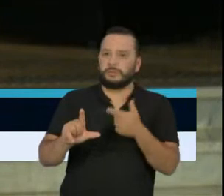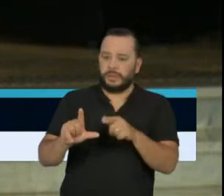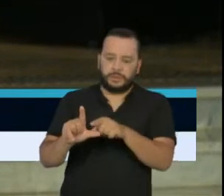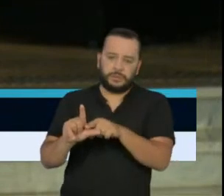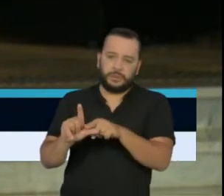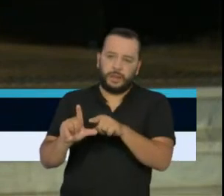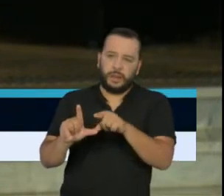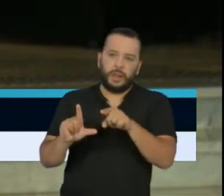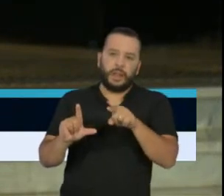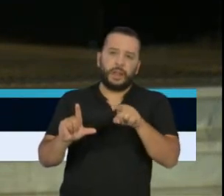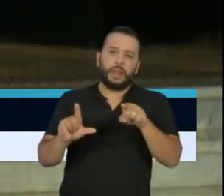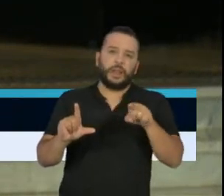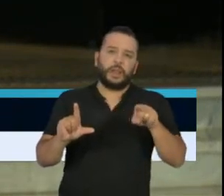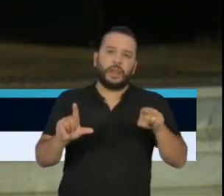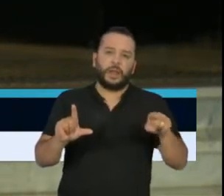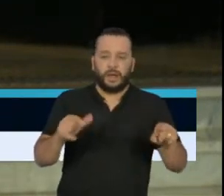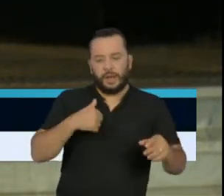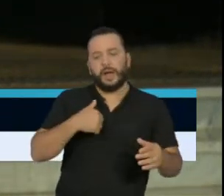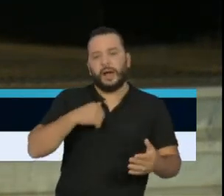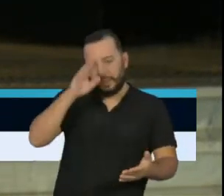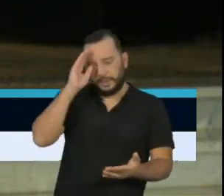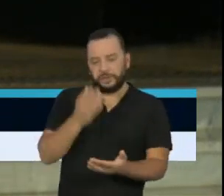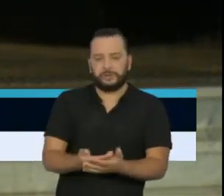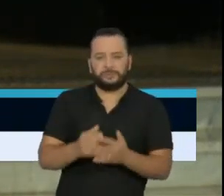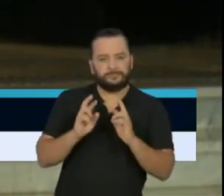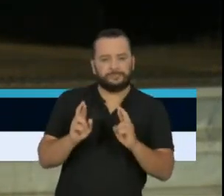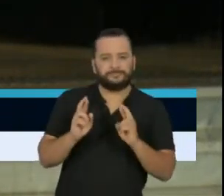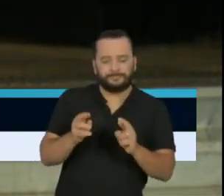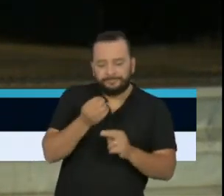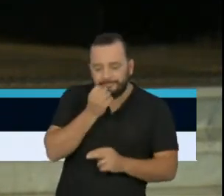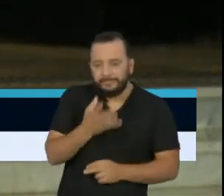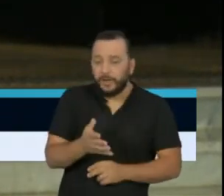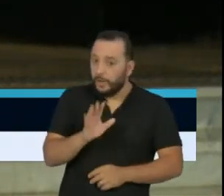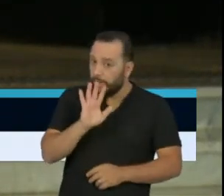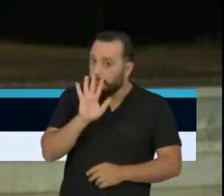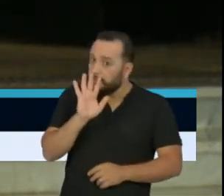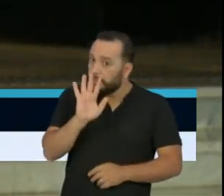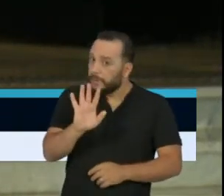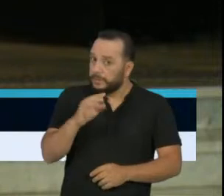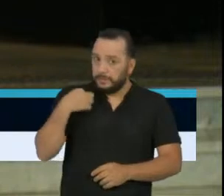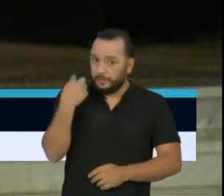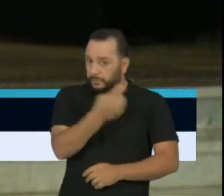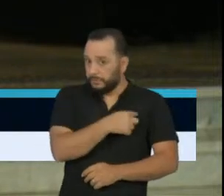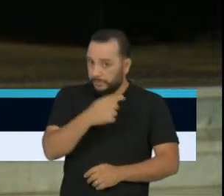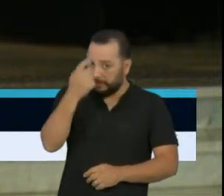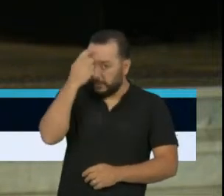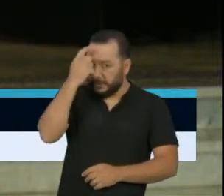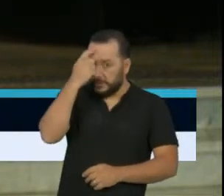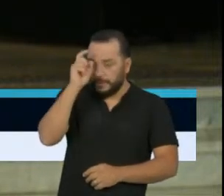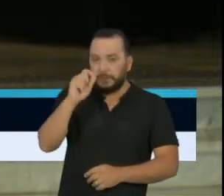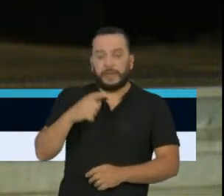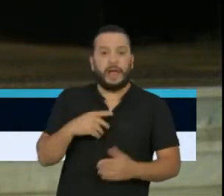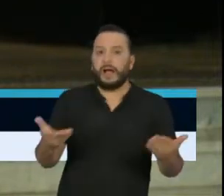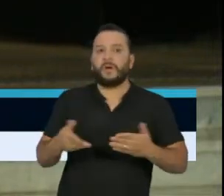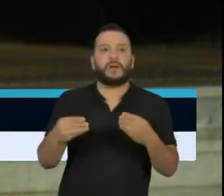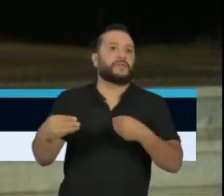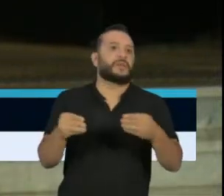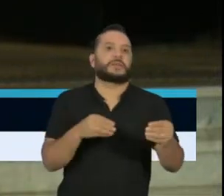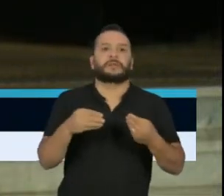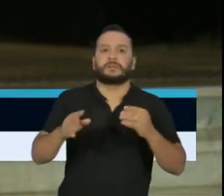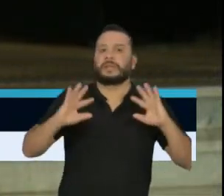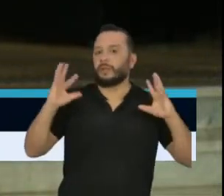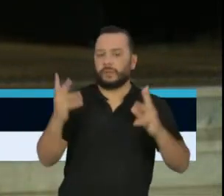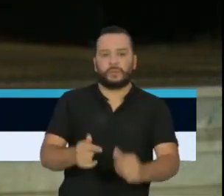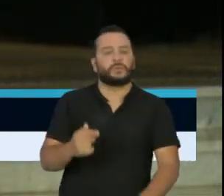cenário otimista, de certa maneira, mas a gente não pode pegar essa tendência neste momento e flexibilizar o